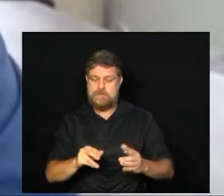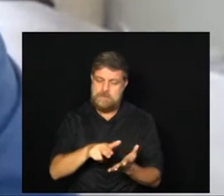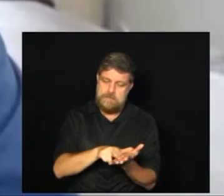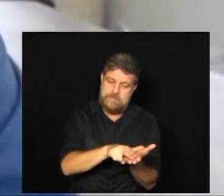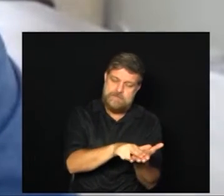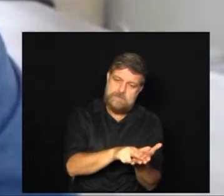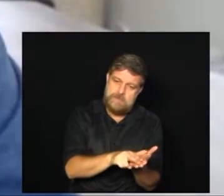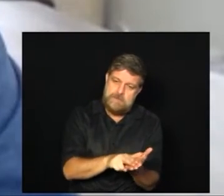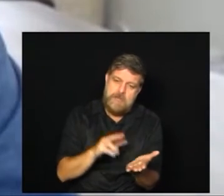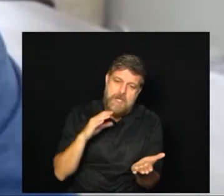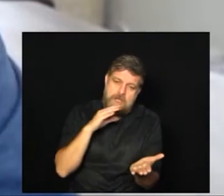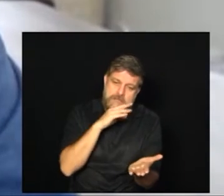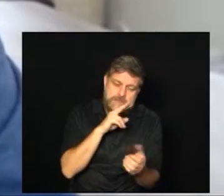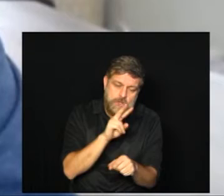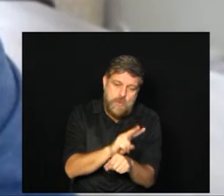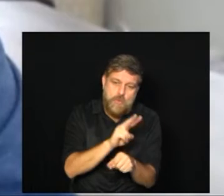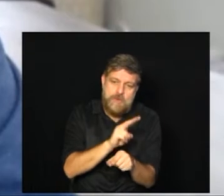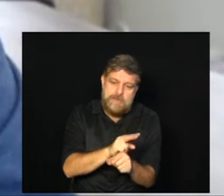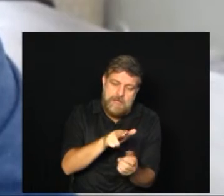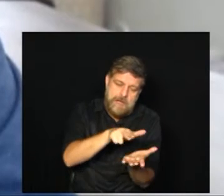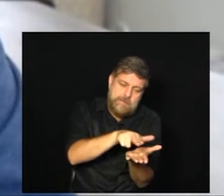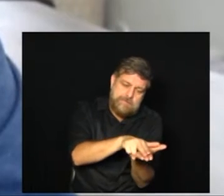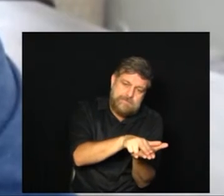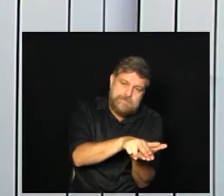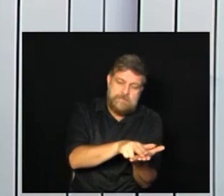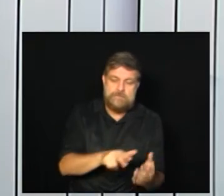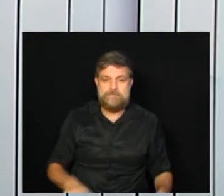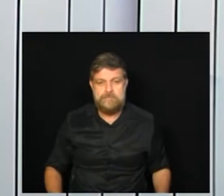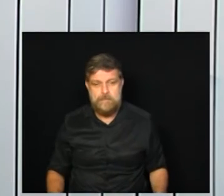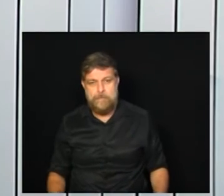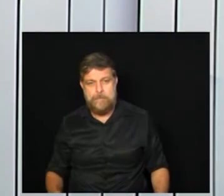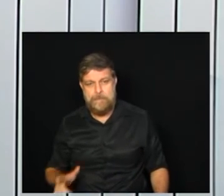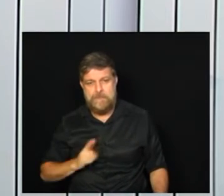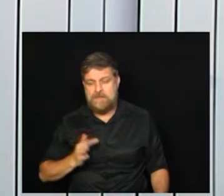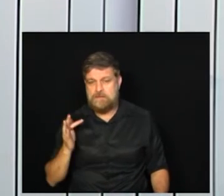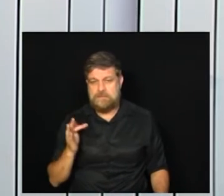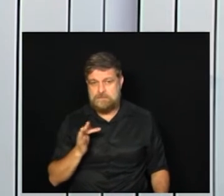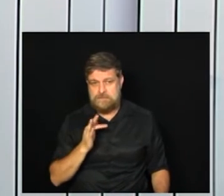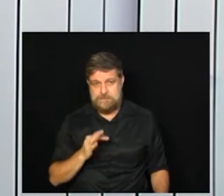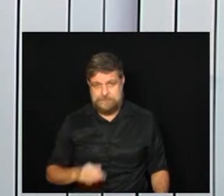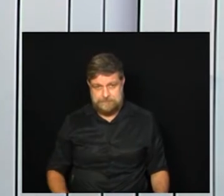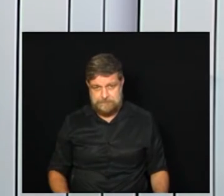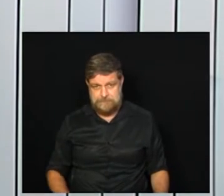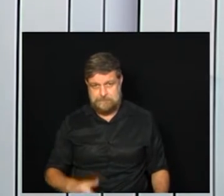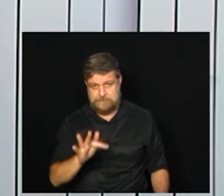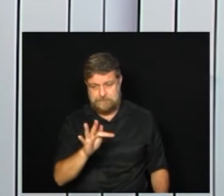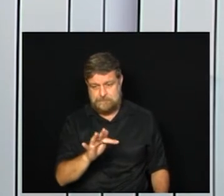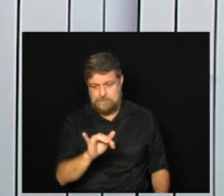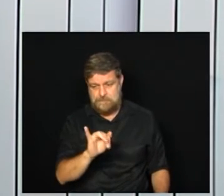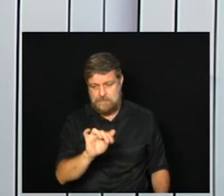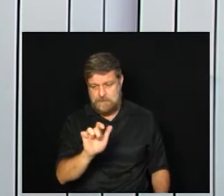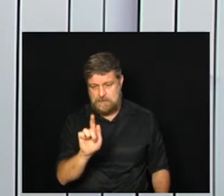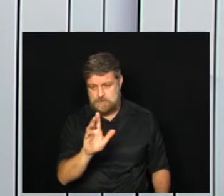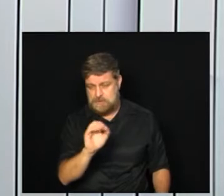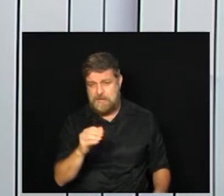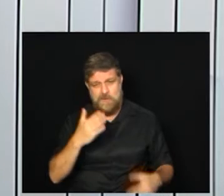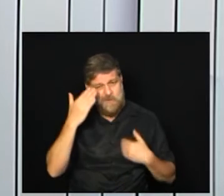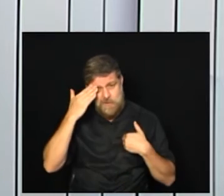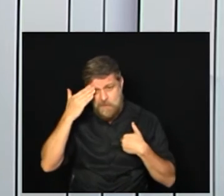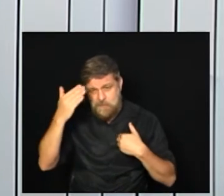sobre as questões do Afeganistão, dizendo que é um absurdo e tal, mas eu gosto sempre de chamar as pessoas para ação, né? E o que mais você